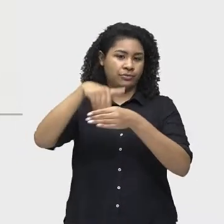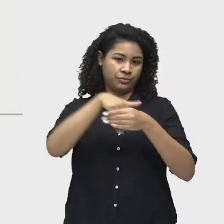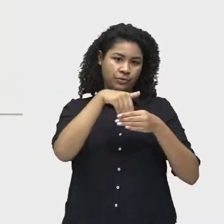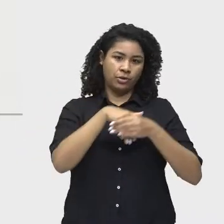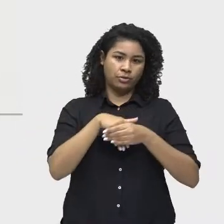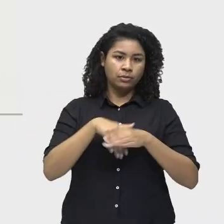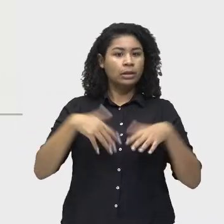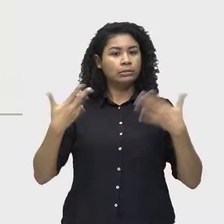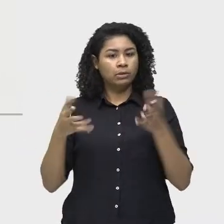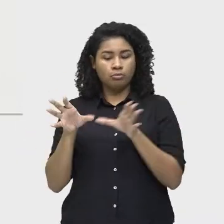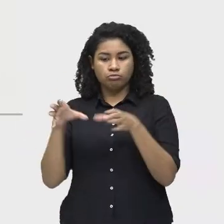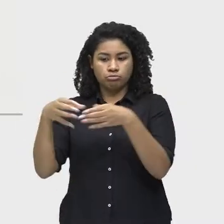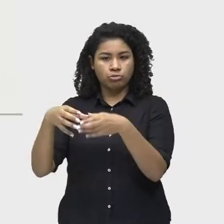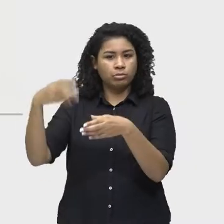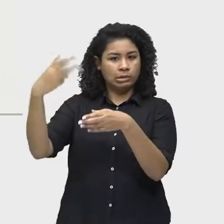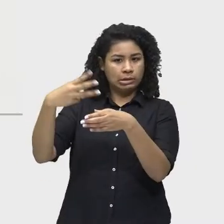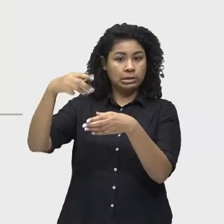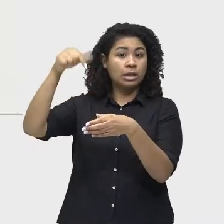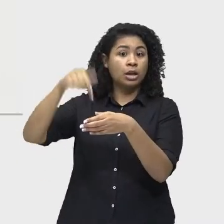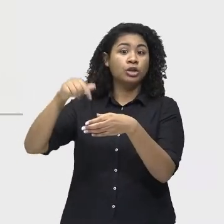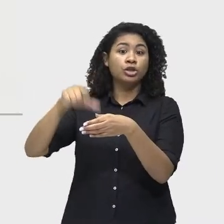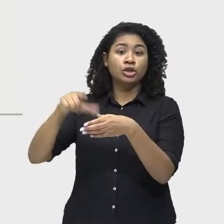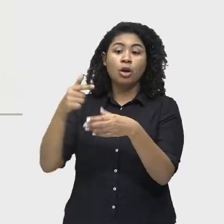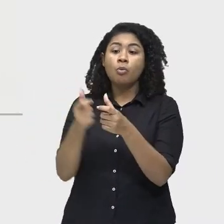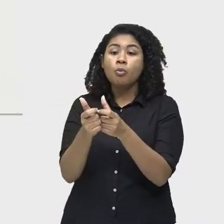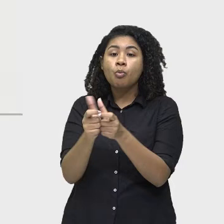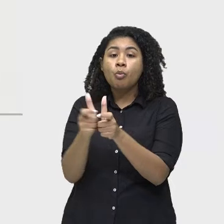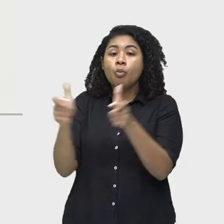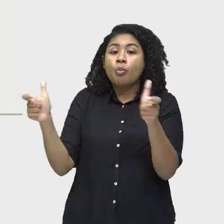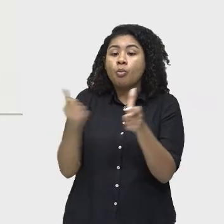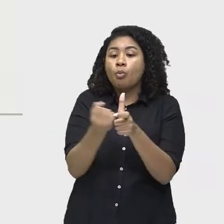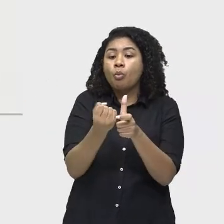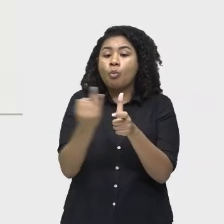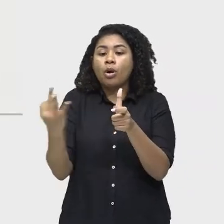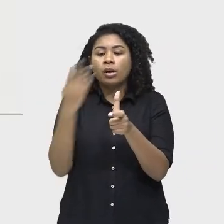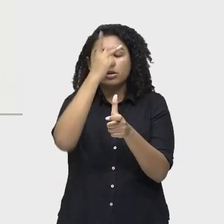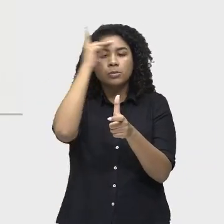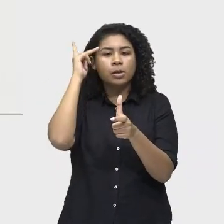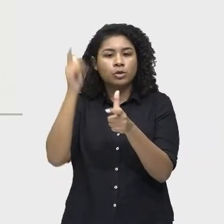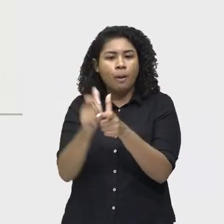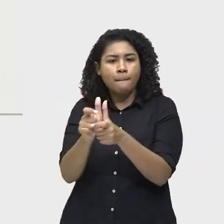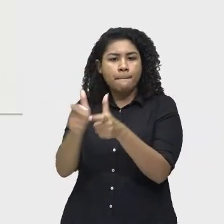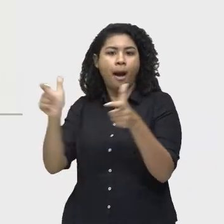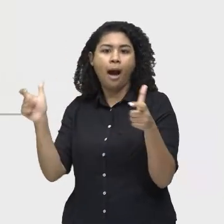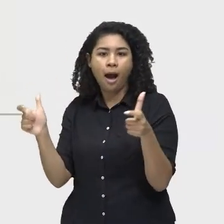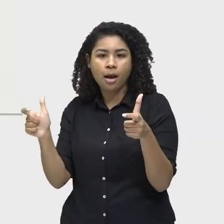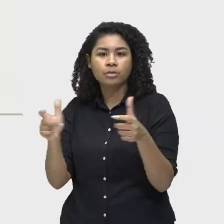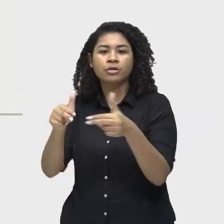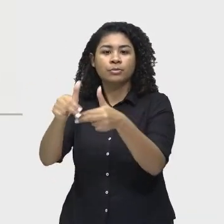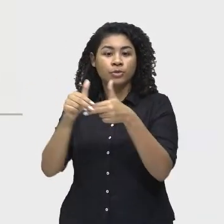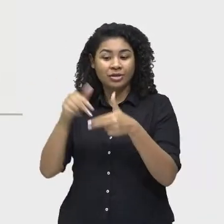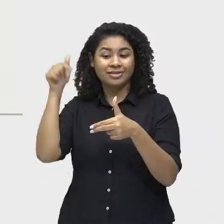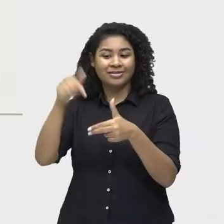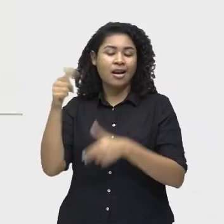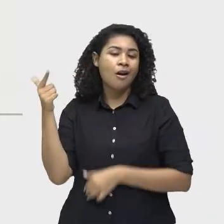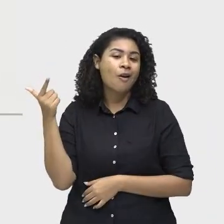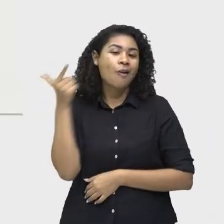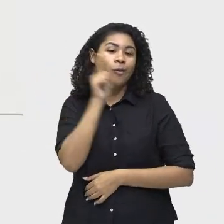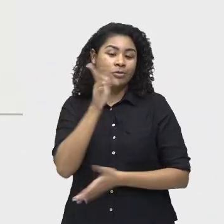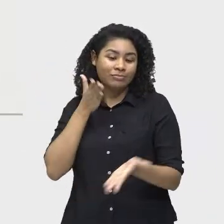era o mais populoso, conseguiria a maioria e fazer com que suas vontades fossem obedecidas na